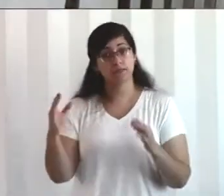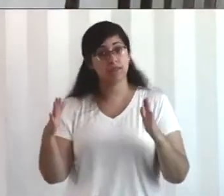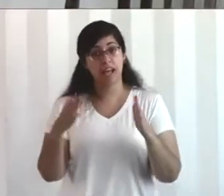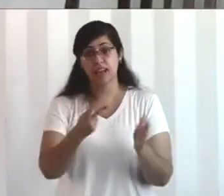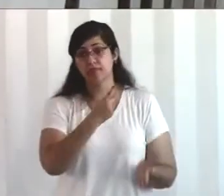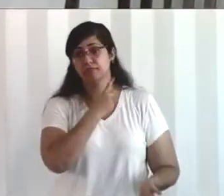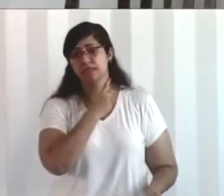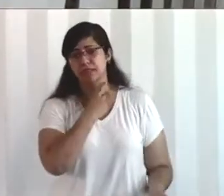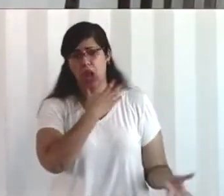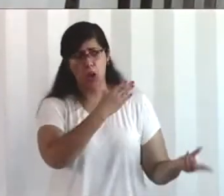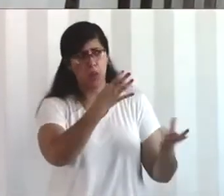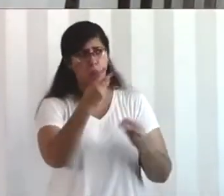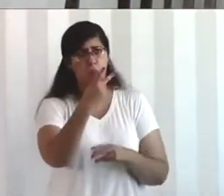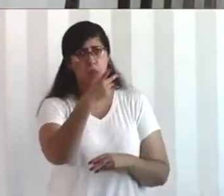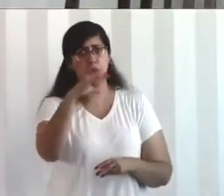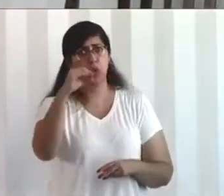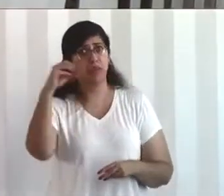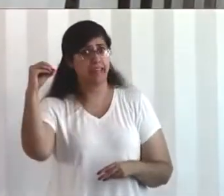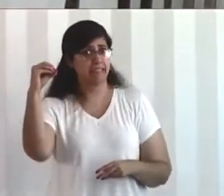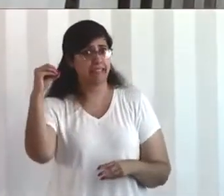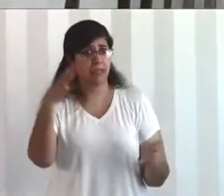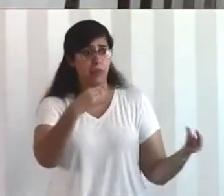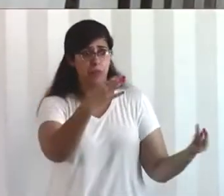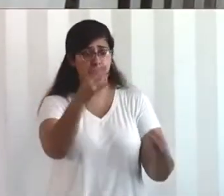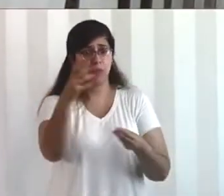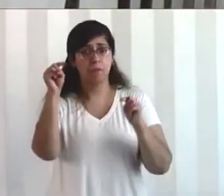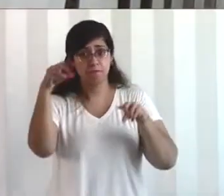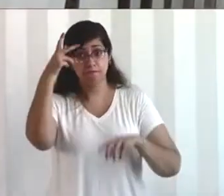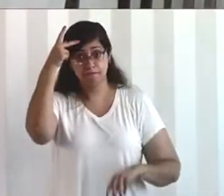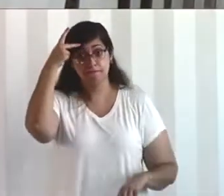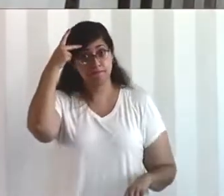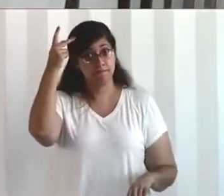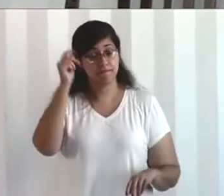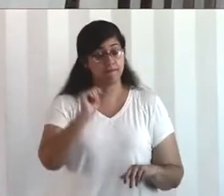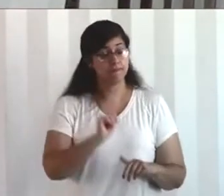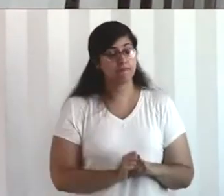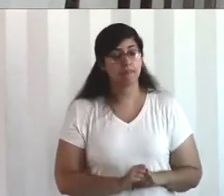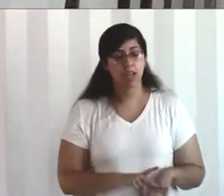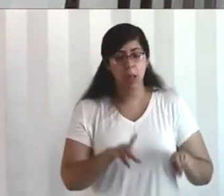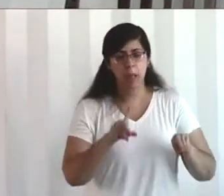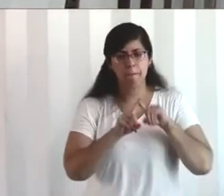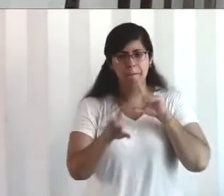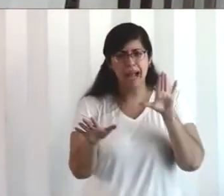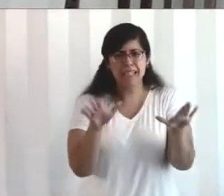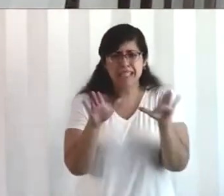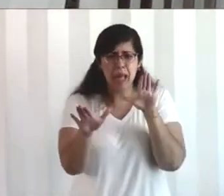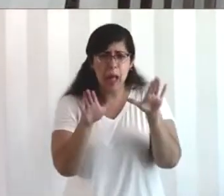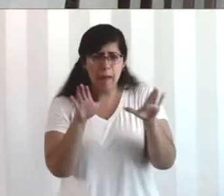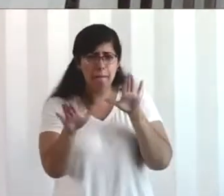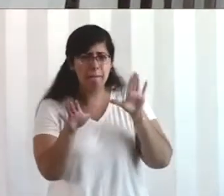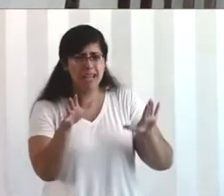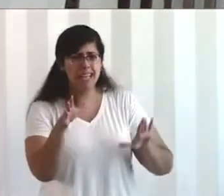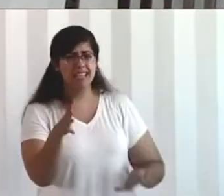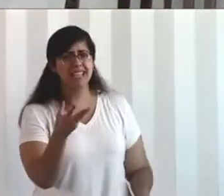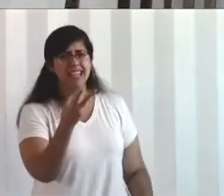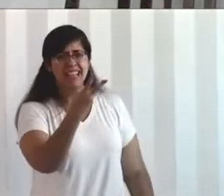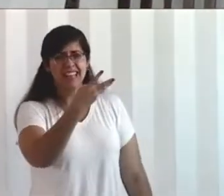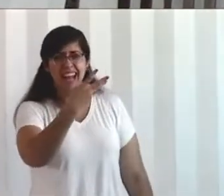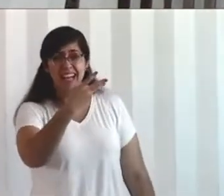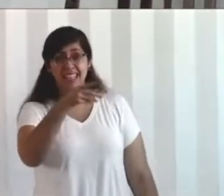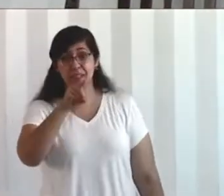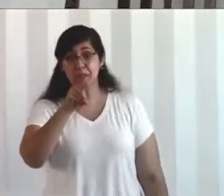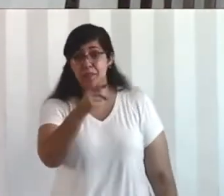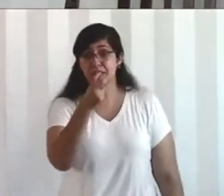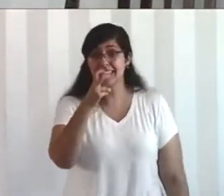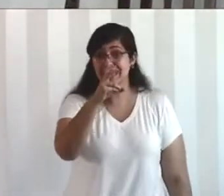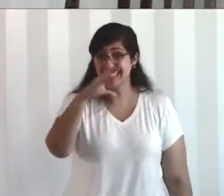mais de 200 na Grande São Paulo, seguramente. Nós somos aproximadamente, mais de 3.500